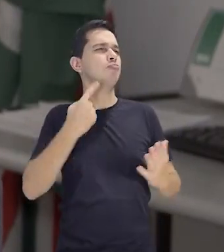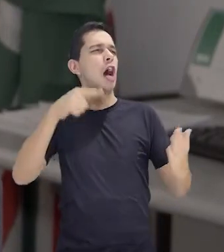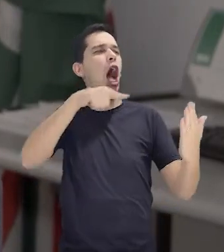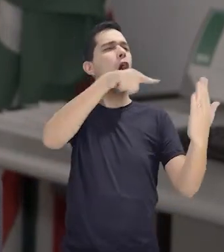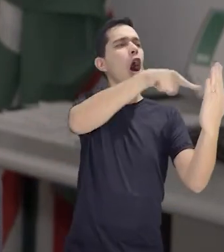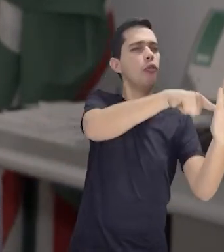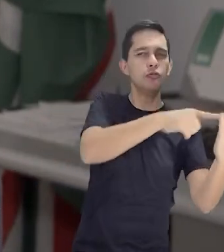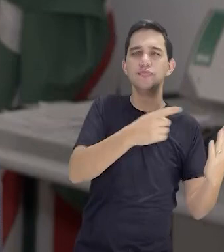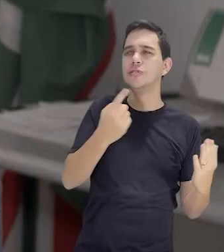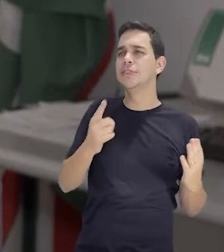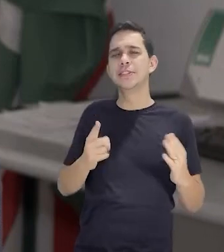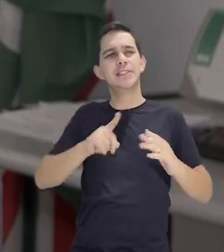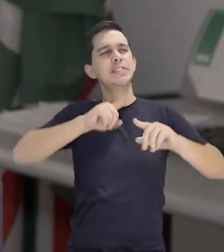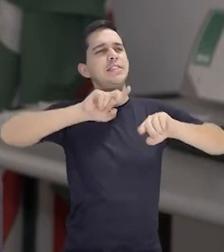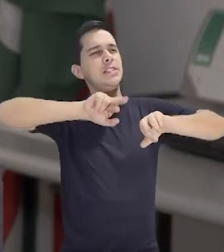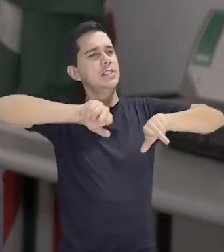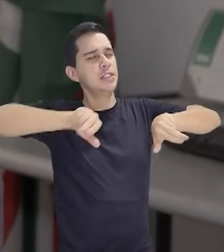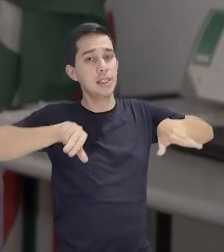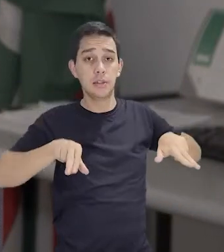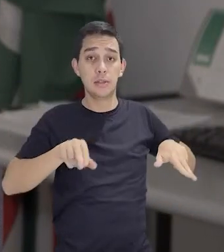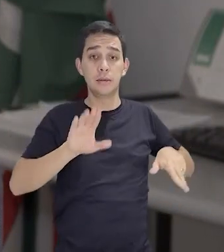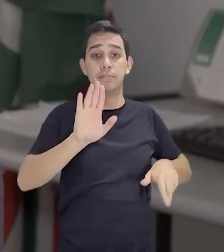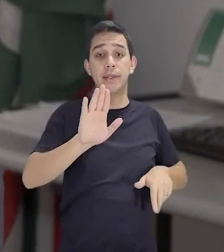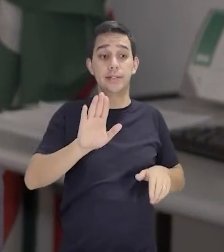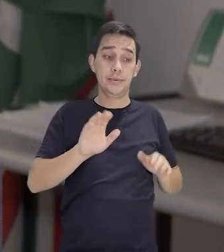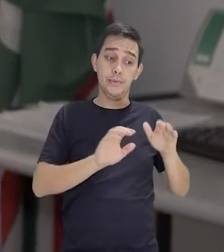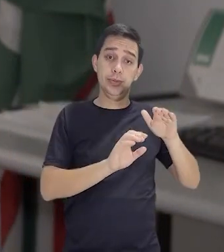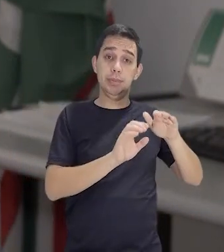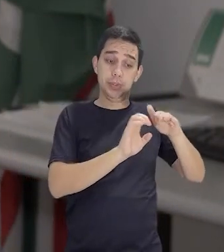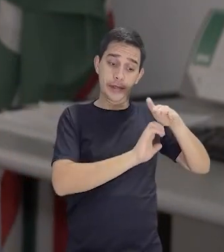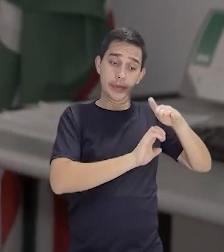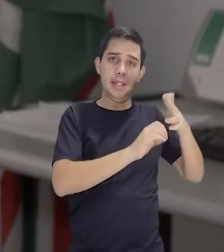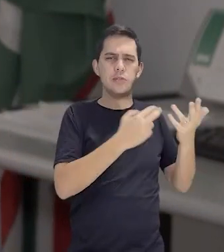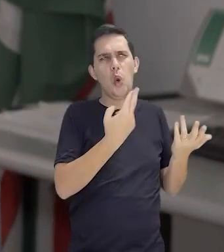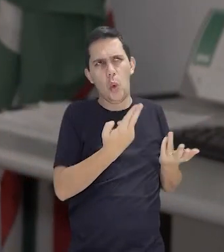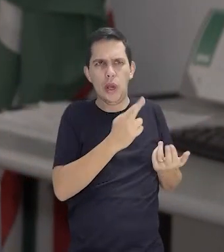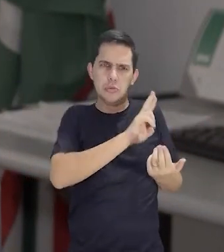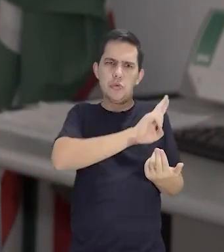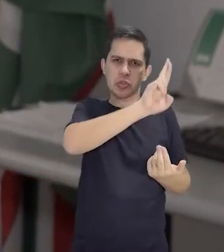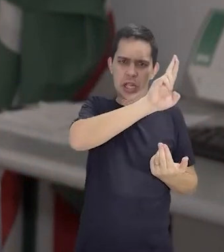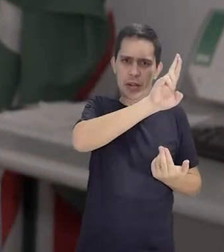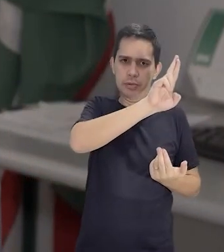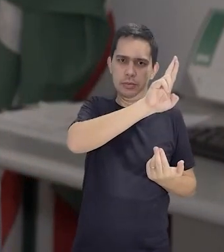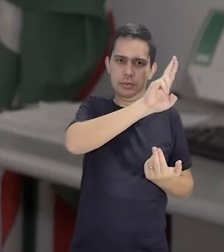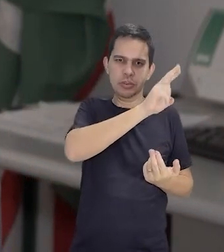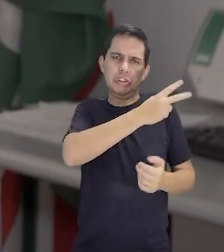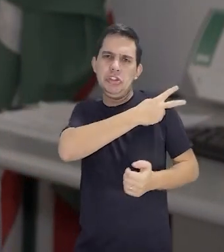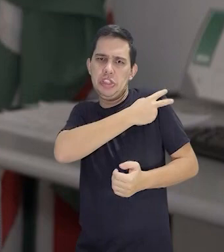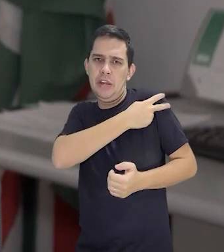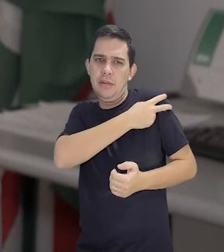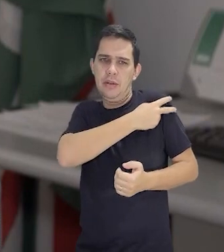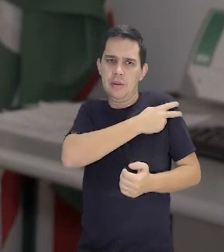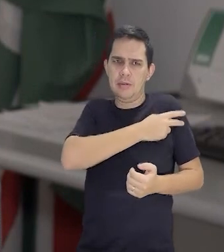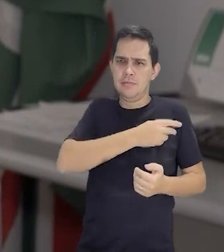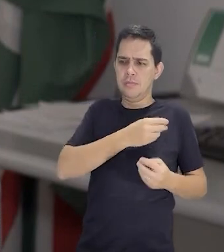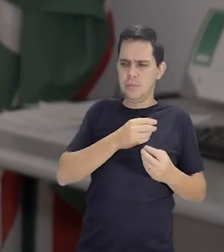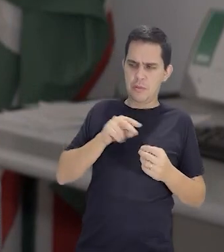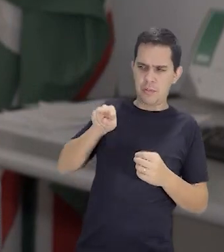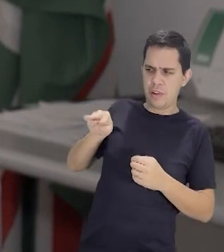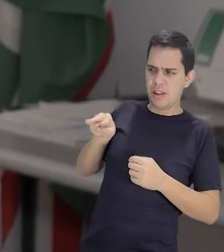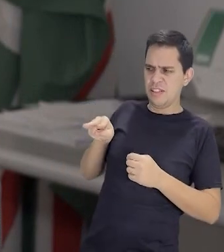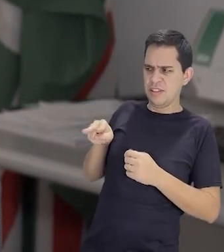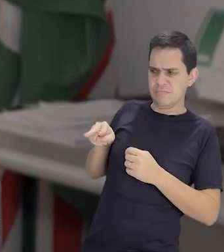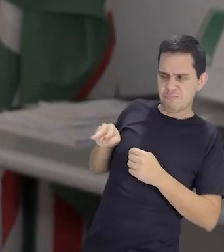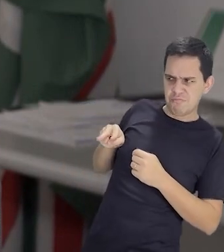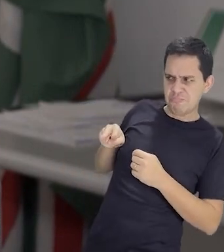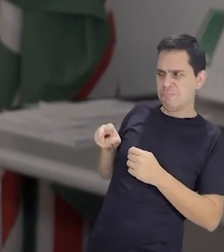a partir do momento em que o empregador, valendo-se de uma vulnerabilidade dessa pessoa, a